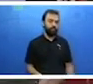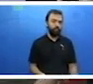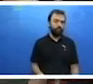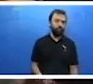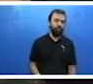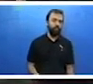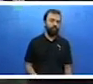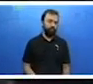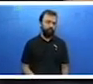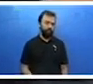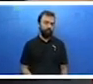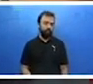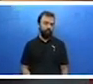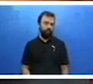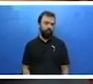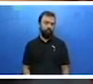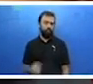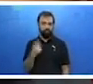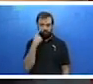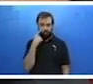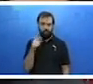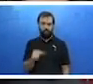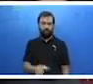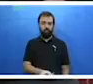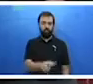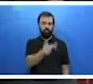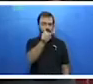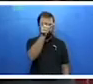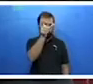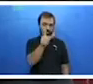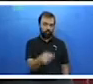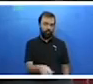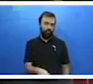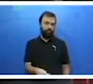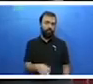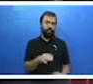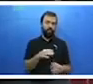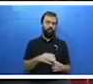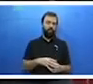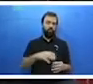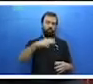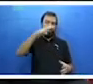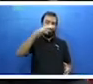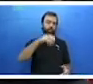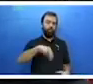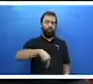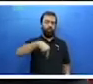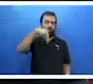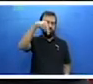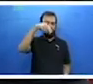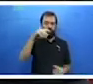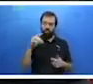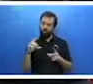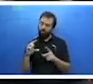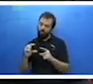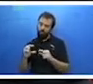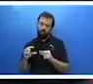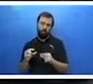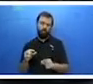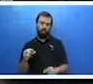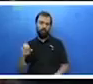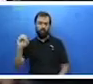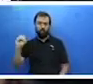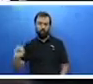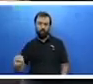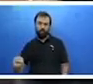uma. Olhando o gráfico, a gente já percebe maior região Norte e menor a